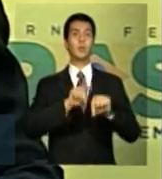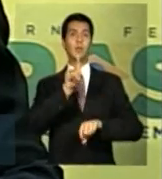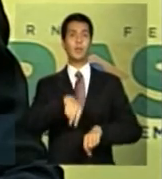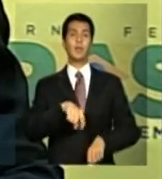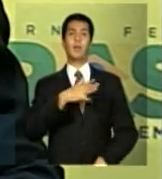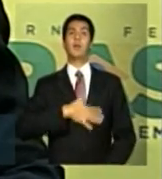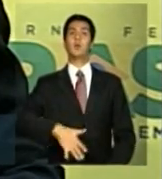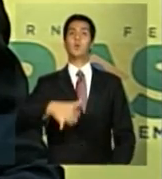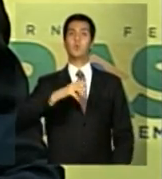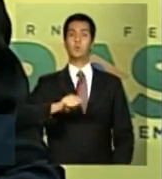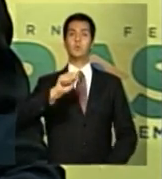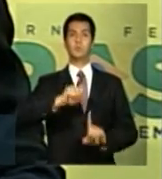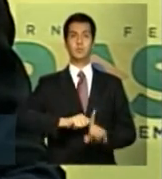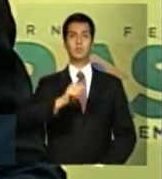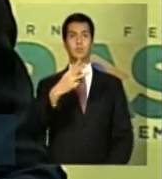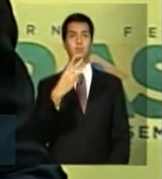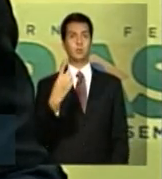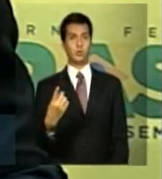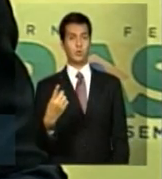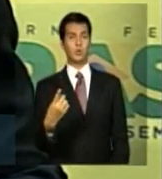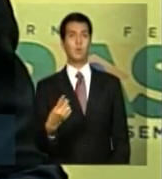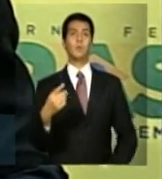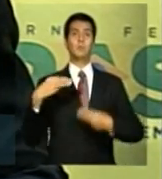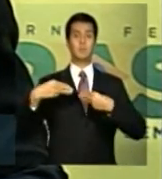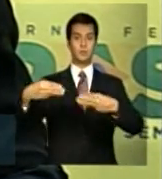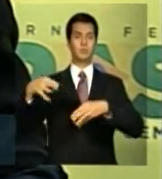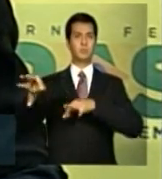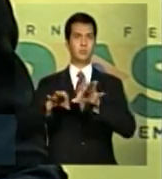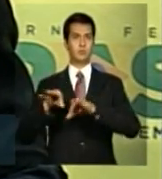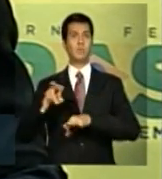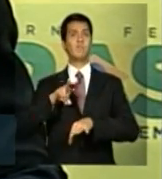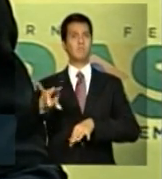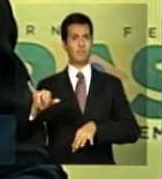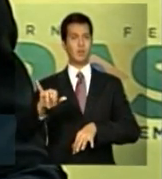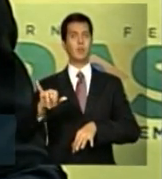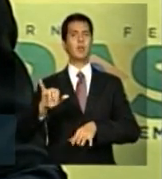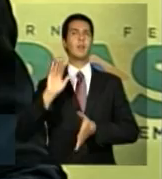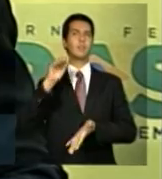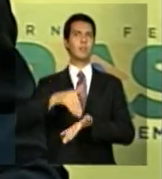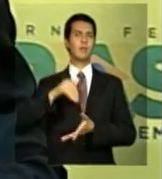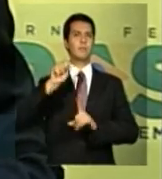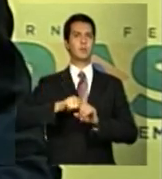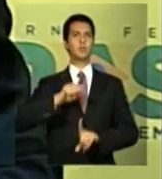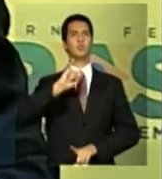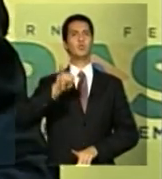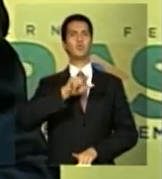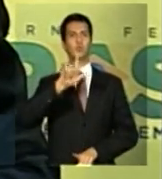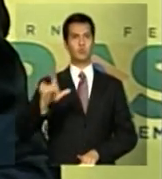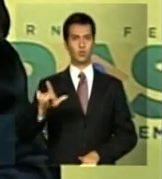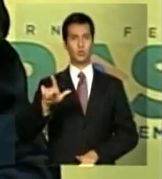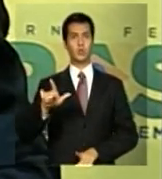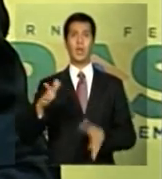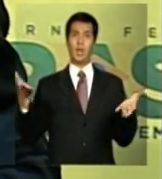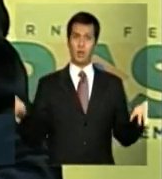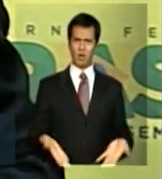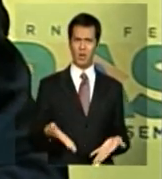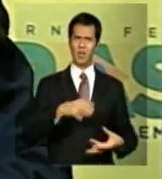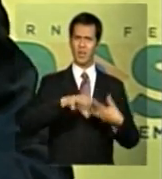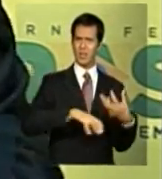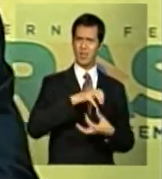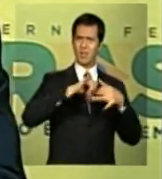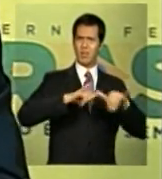agosto. E o planejamento já disse que concluirá a negociação até final de julho. Você decretar uma greve nessas